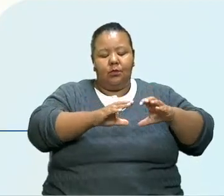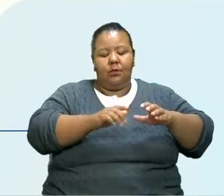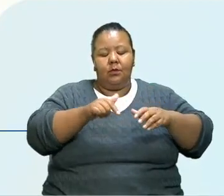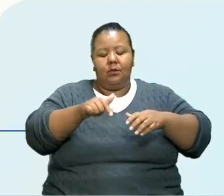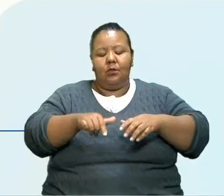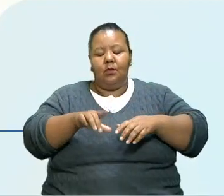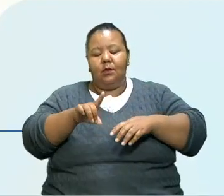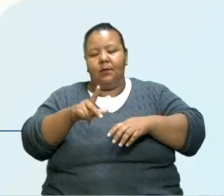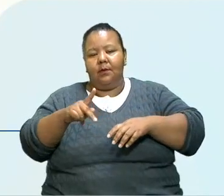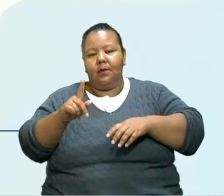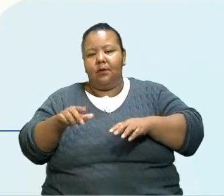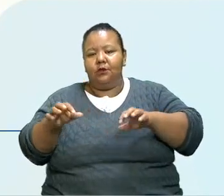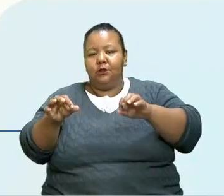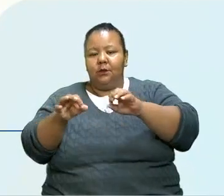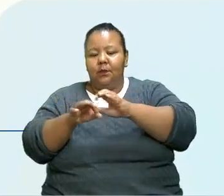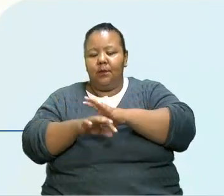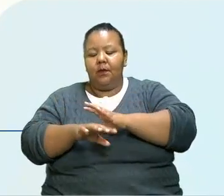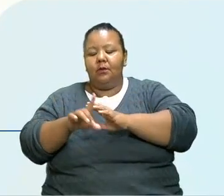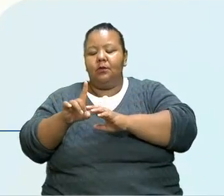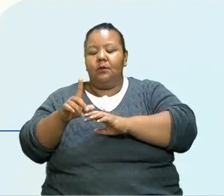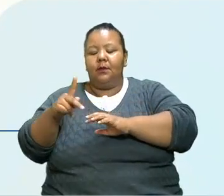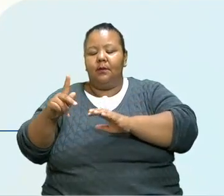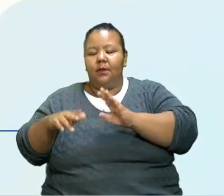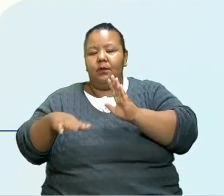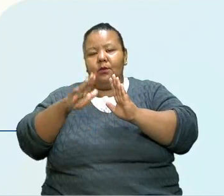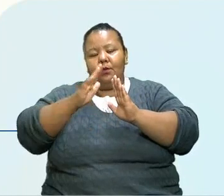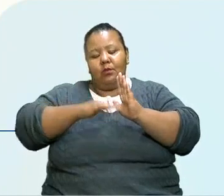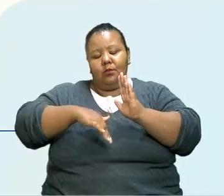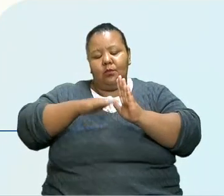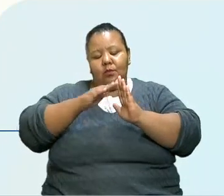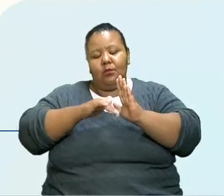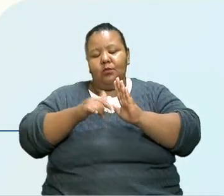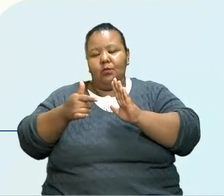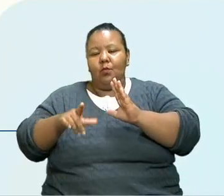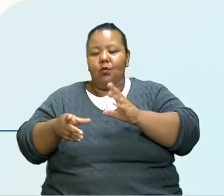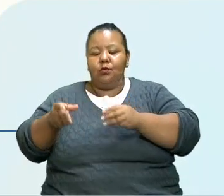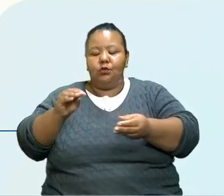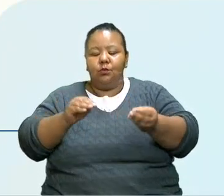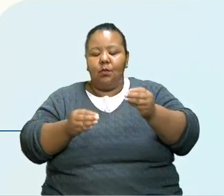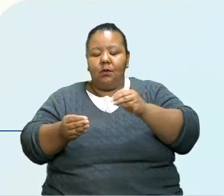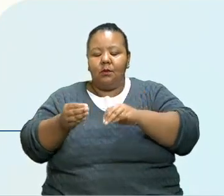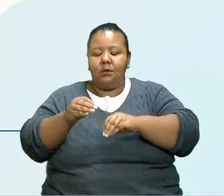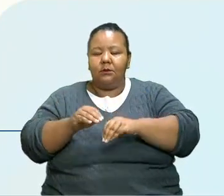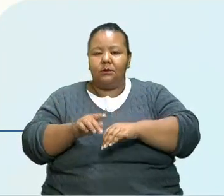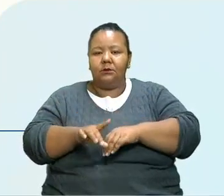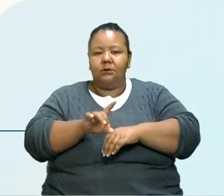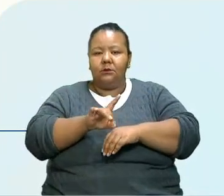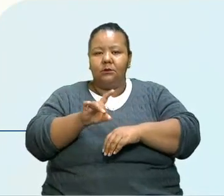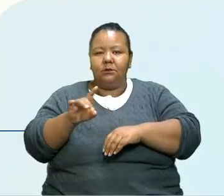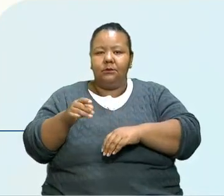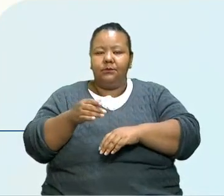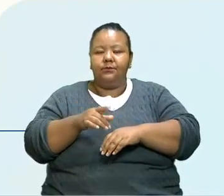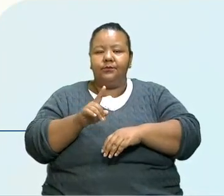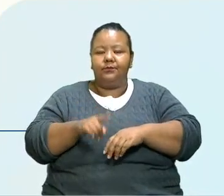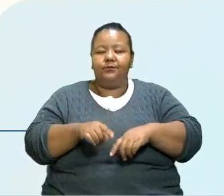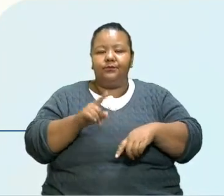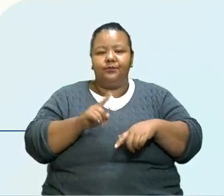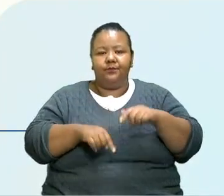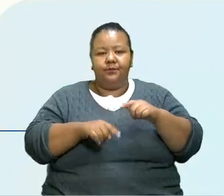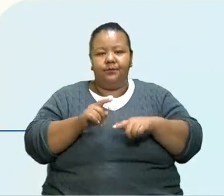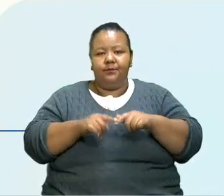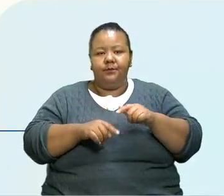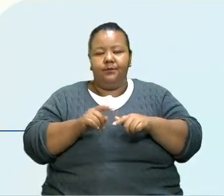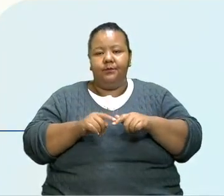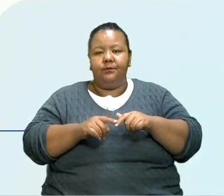de acabamento, o departamento de tintura, o departamento de montagem. Então, eu vou definir por linhas de